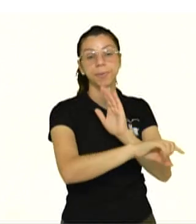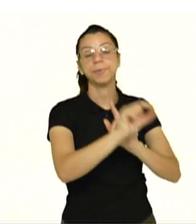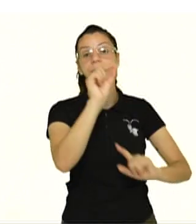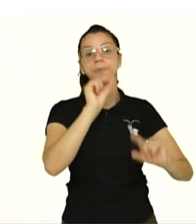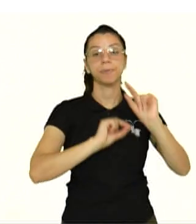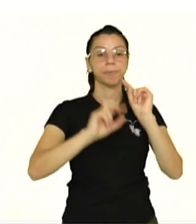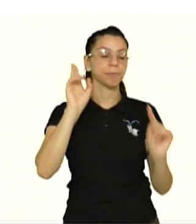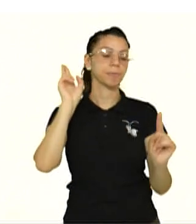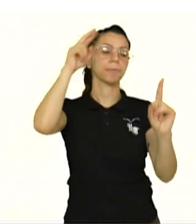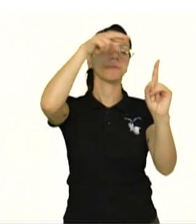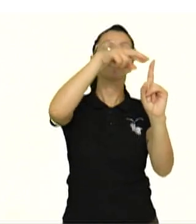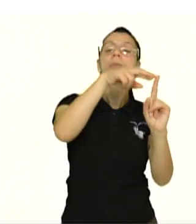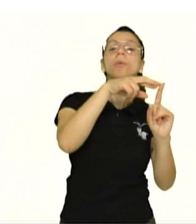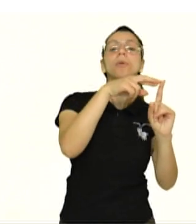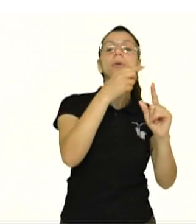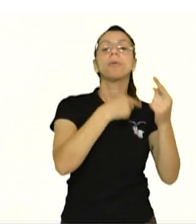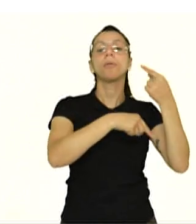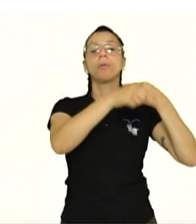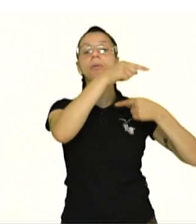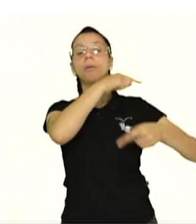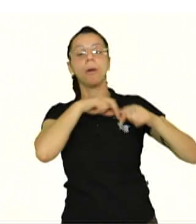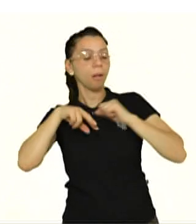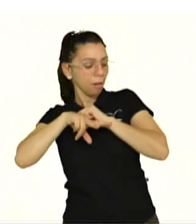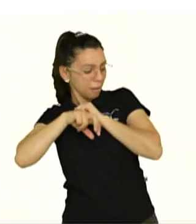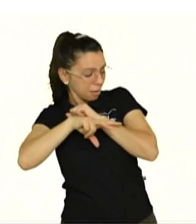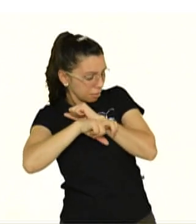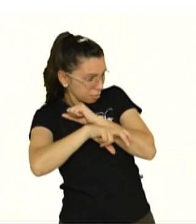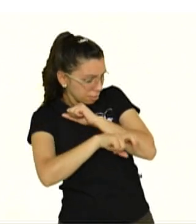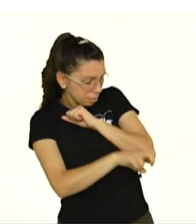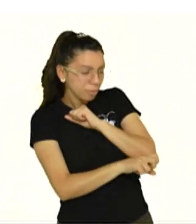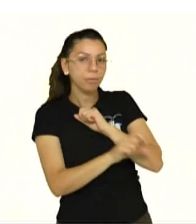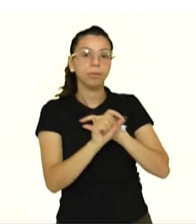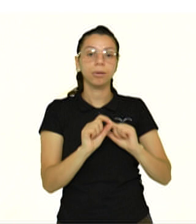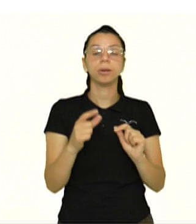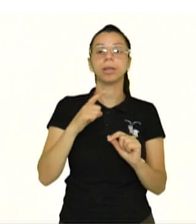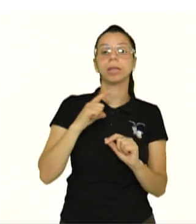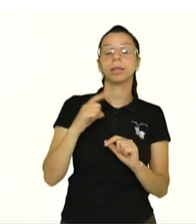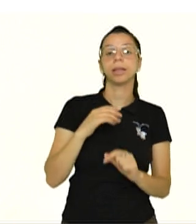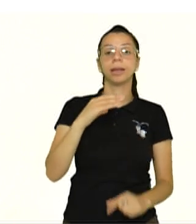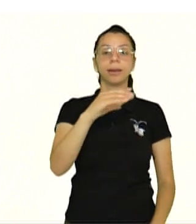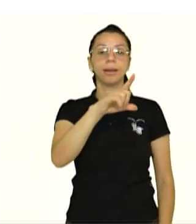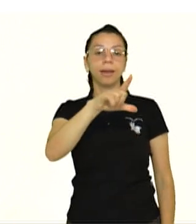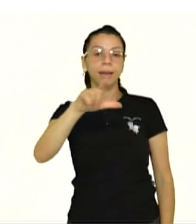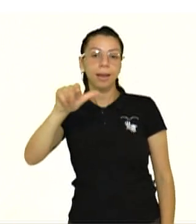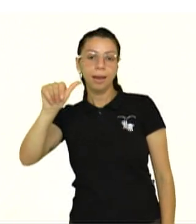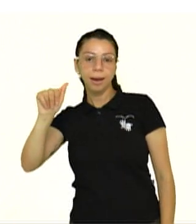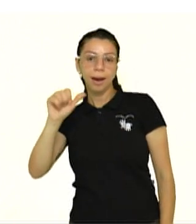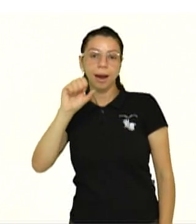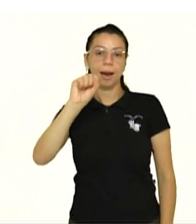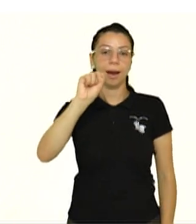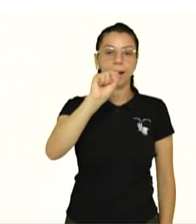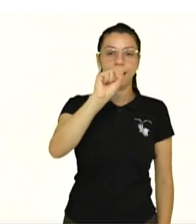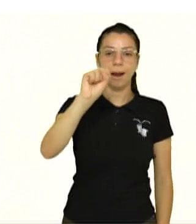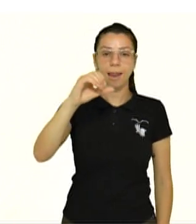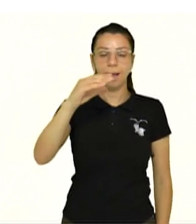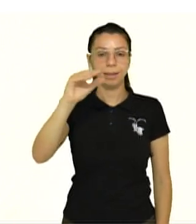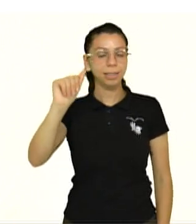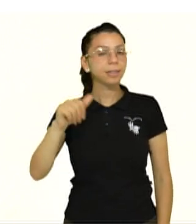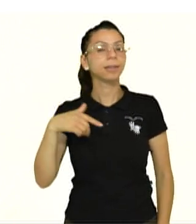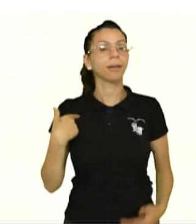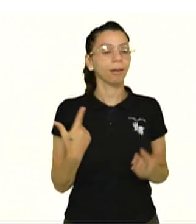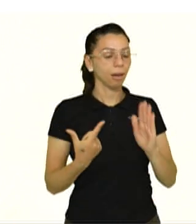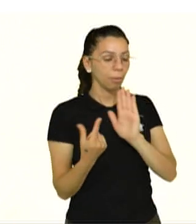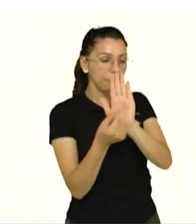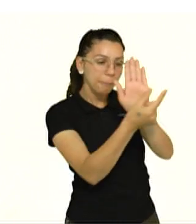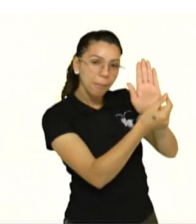procurar a etimologia, a origem desse termo, ele vai falar sobre aquele que tem classe, aqueles que são nobres,